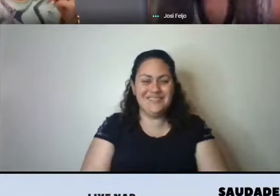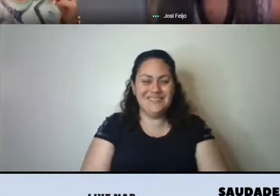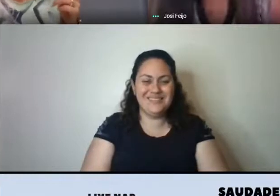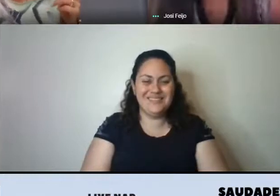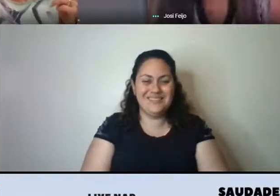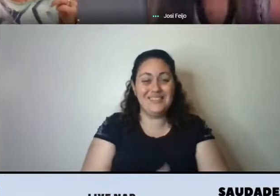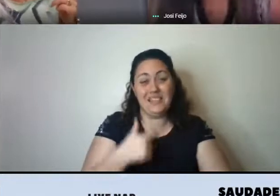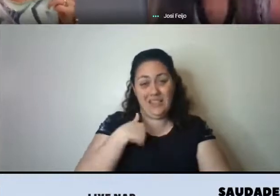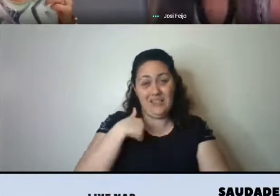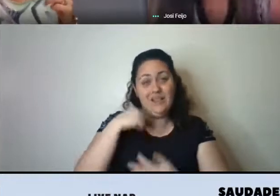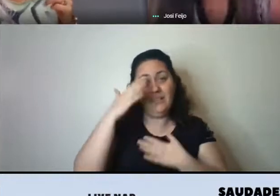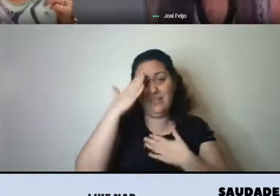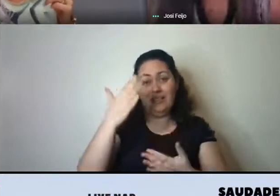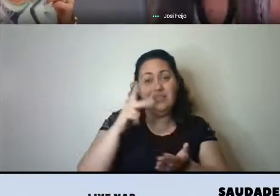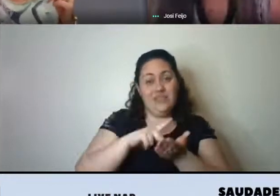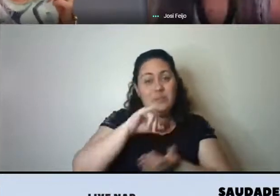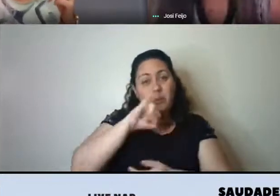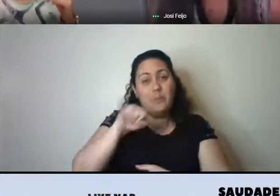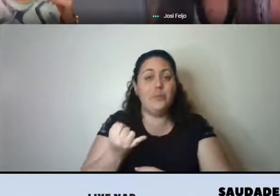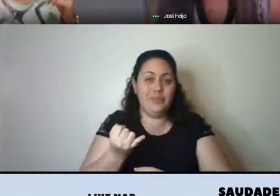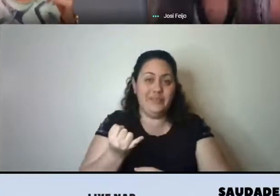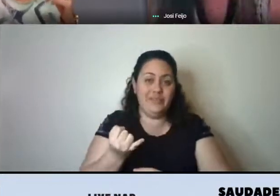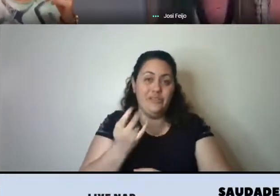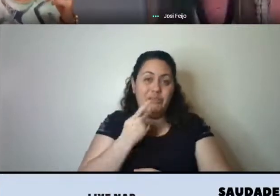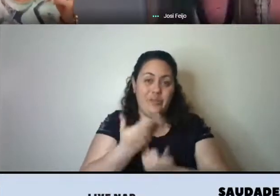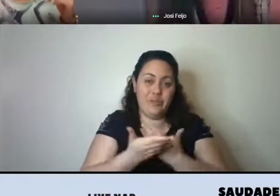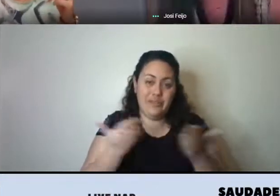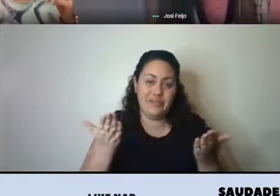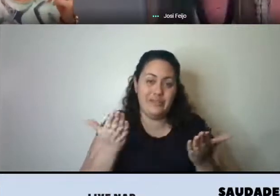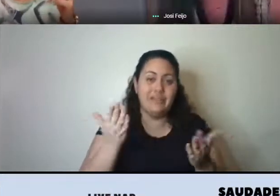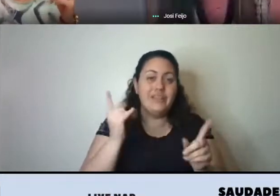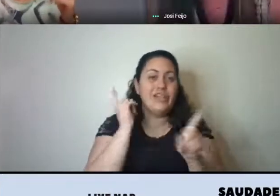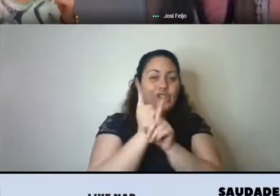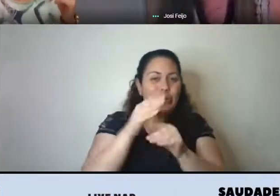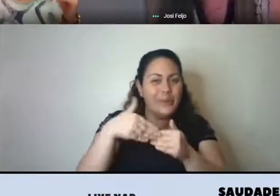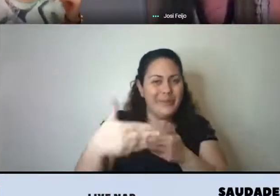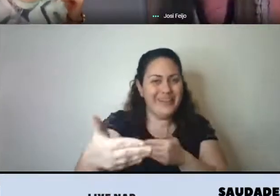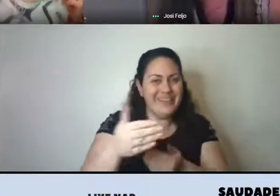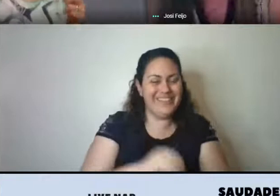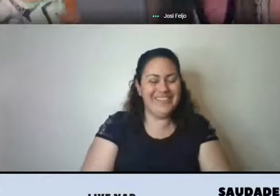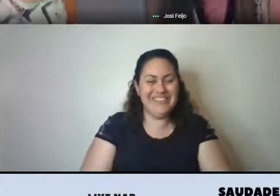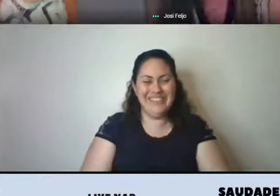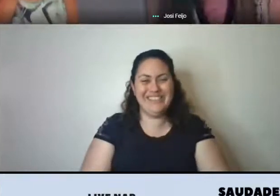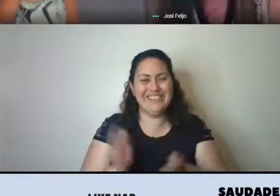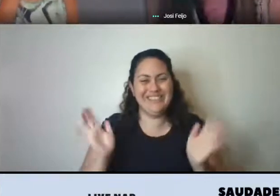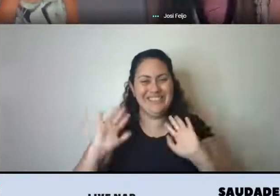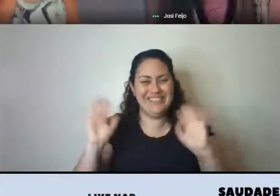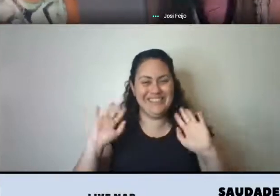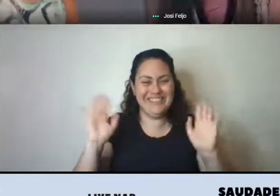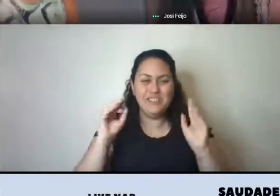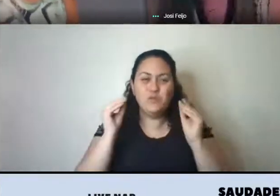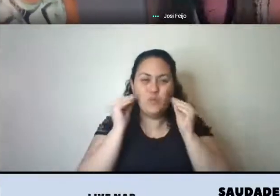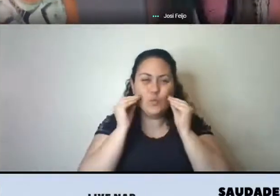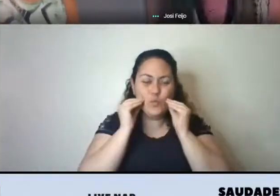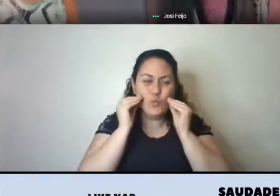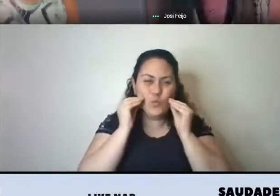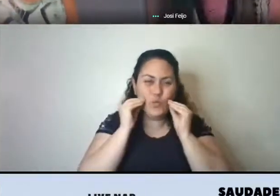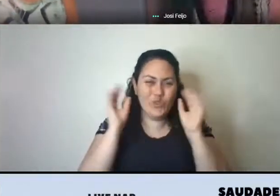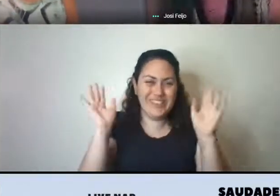Eu que agradeço a oportunidade de estar falando para vocês e, bom, nos vemos em breve. Tchau, gente. Um beijo.